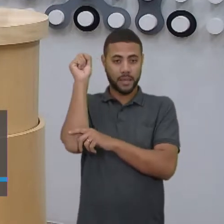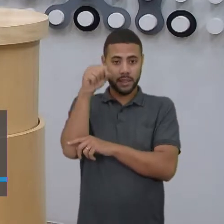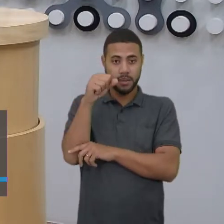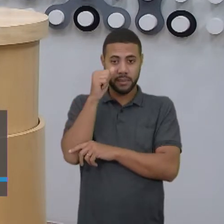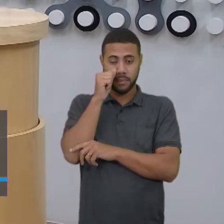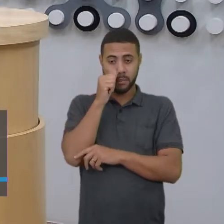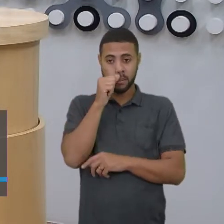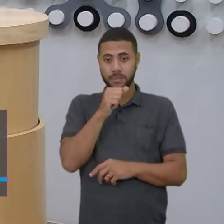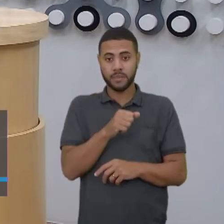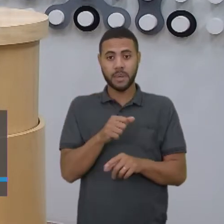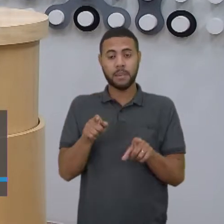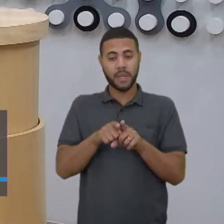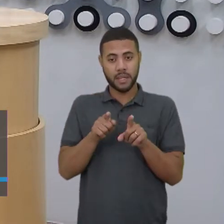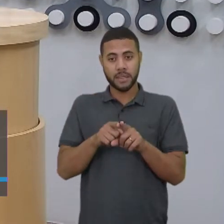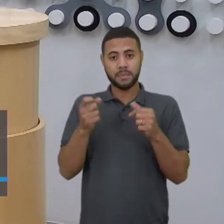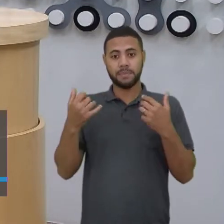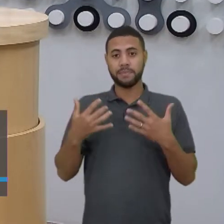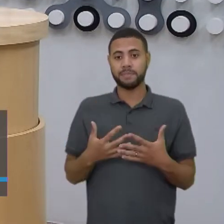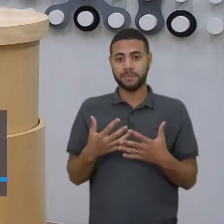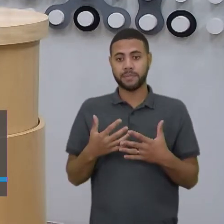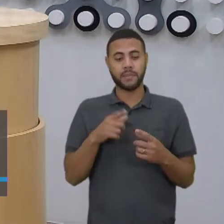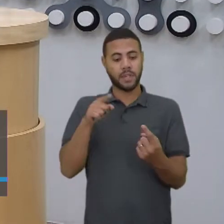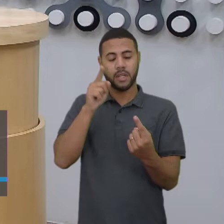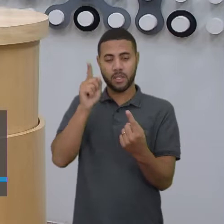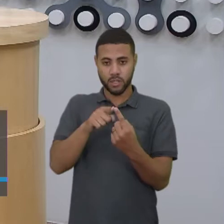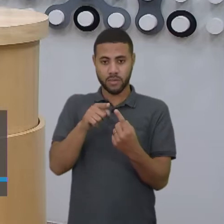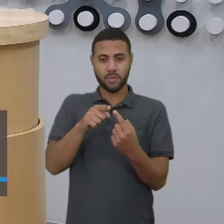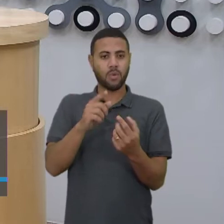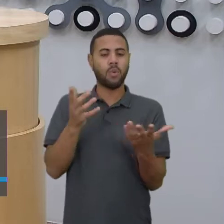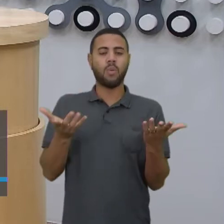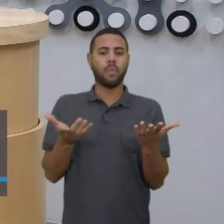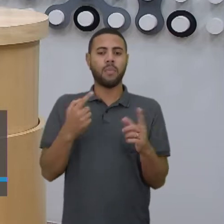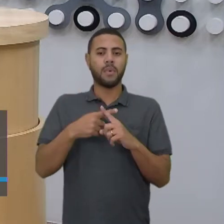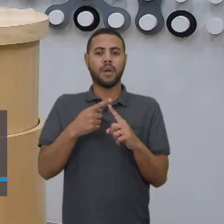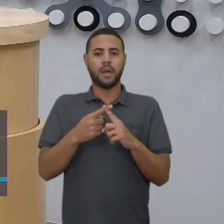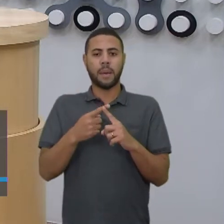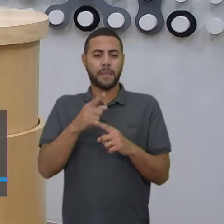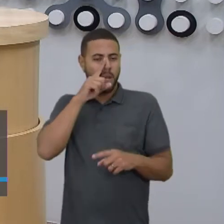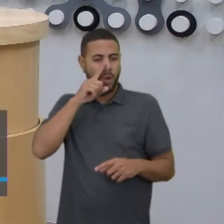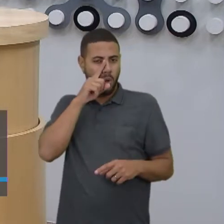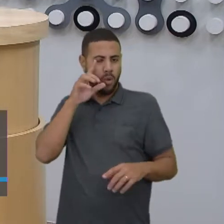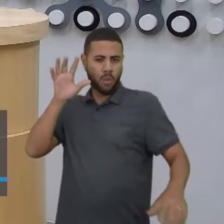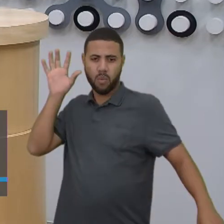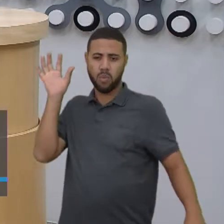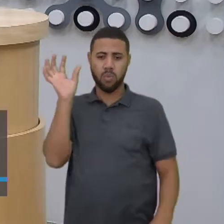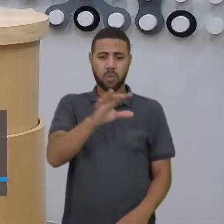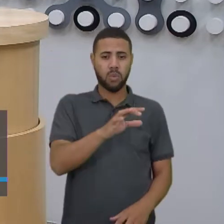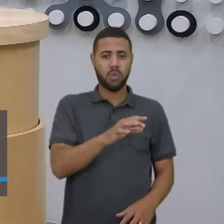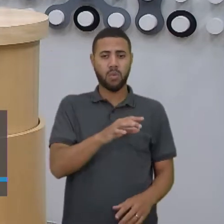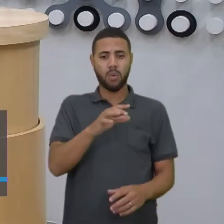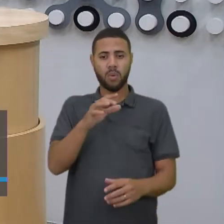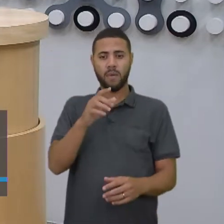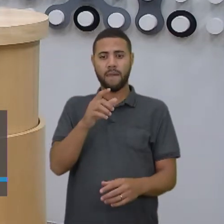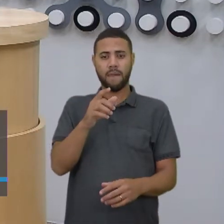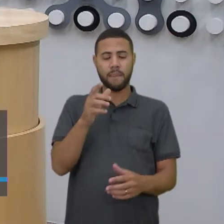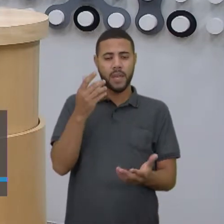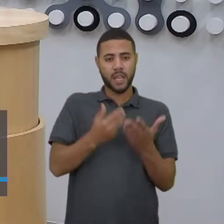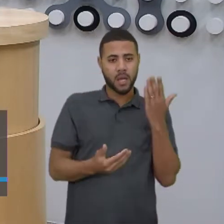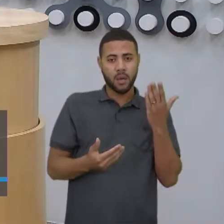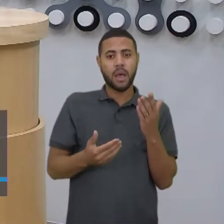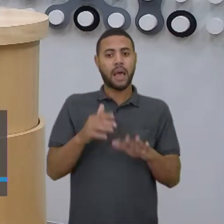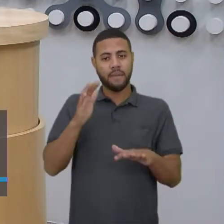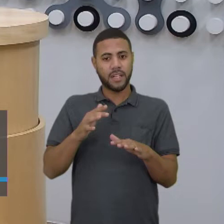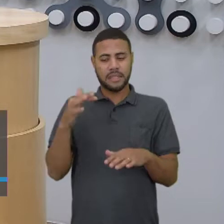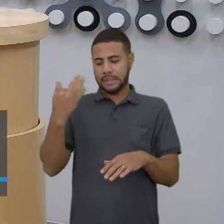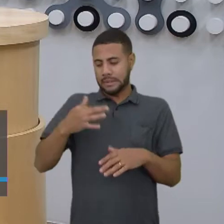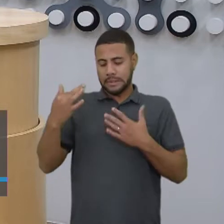Não. Ele tem que ter o objetivo no dar queimada, sabe? Certo. Mas queimada não é perigoso? Tem gente que se machuca jogando queimada. Então, tudo é